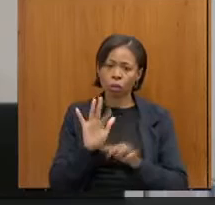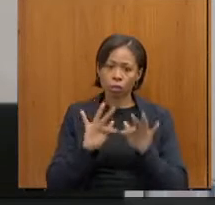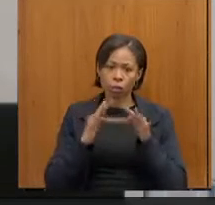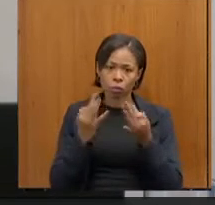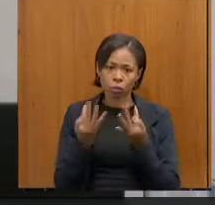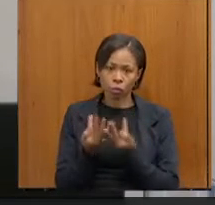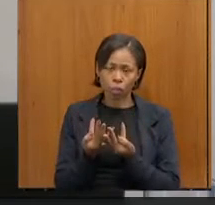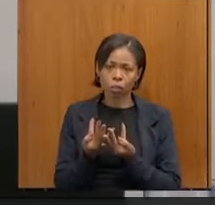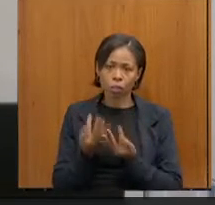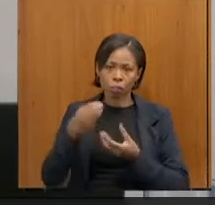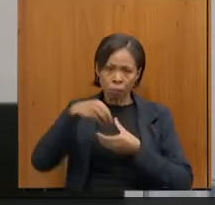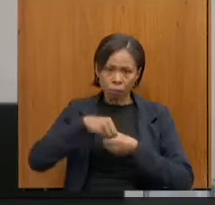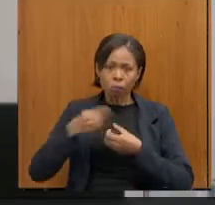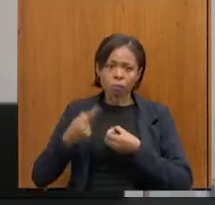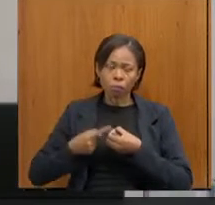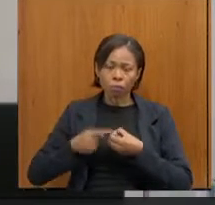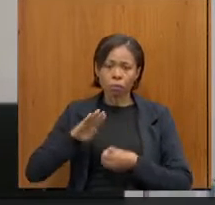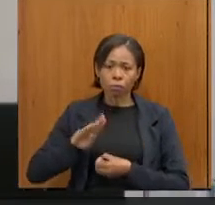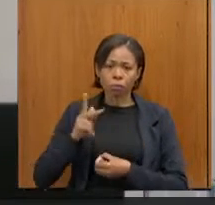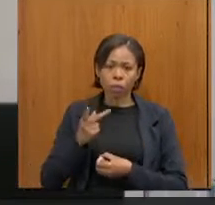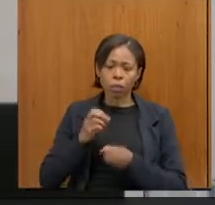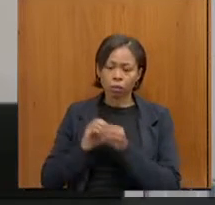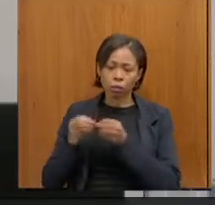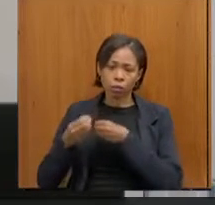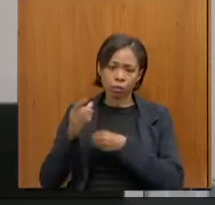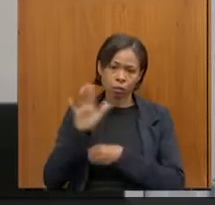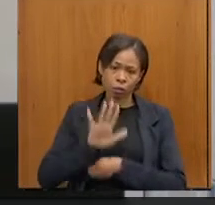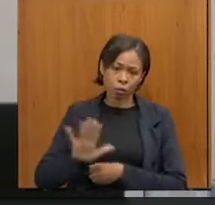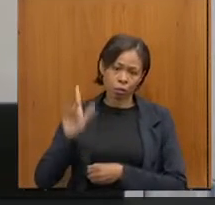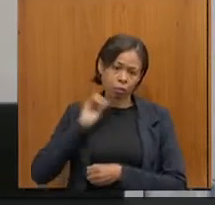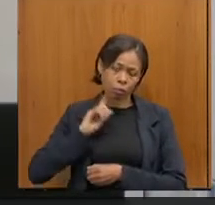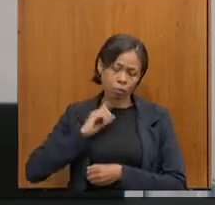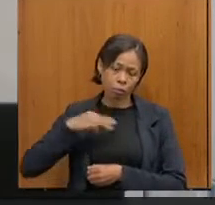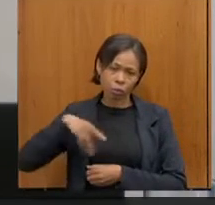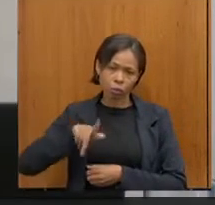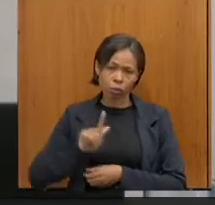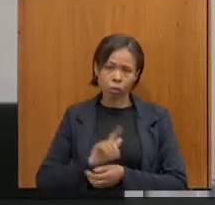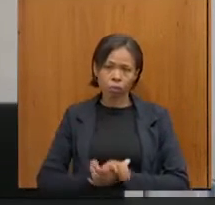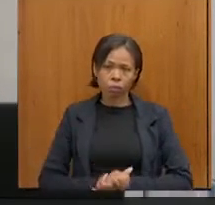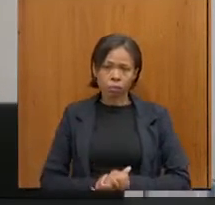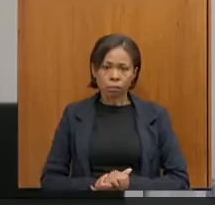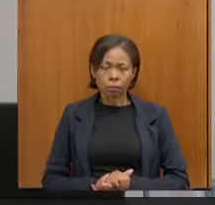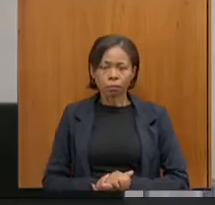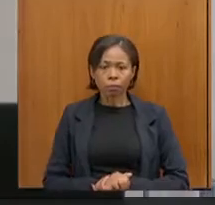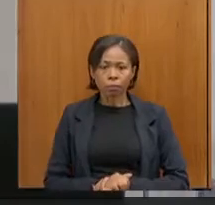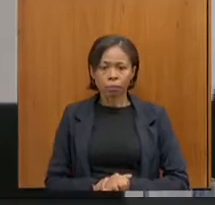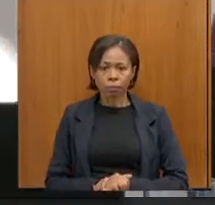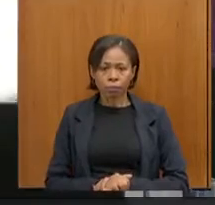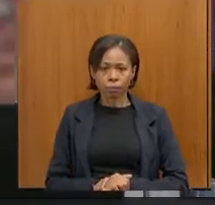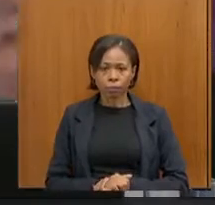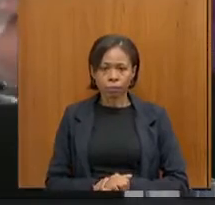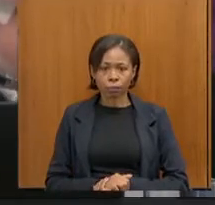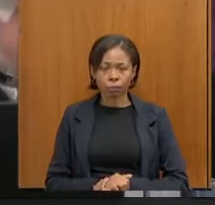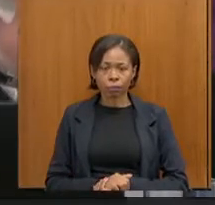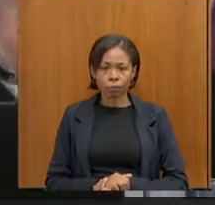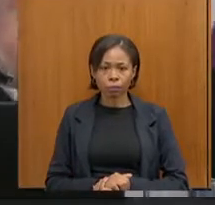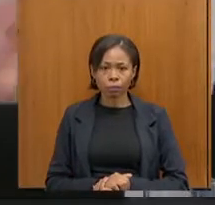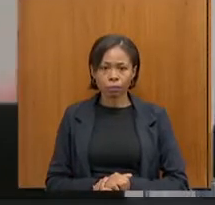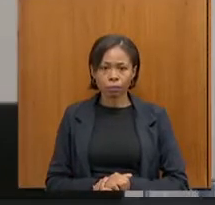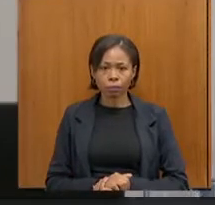comunidades da região metropolitana de Belo Horizonte de todo estado de Minas Gerais deputados as comissões 3D 2021 Deputado Mauro